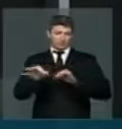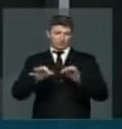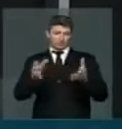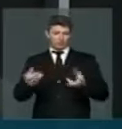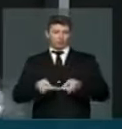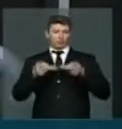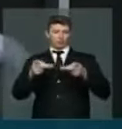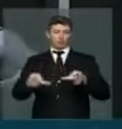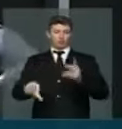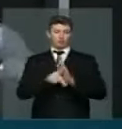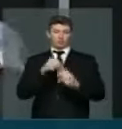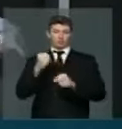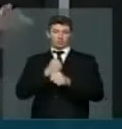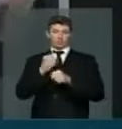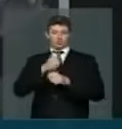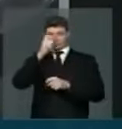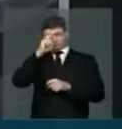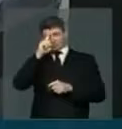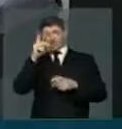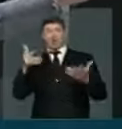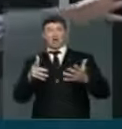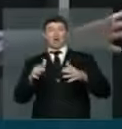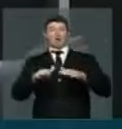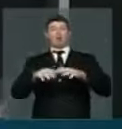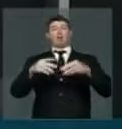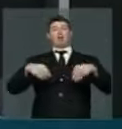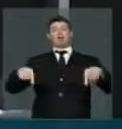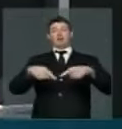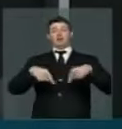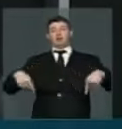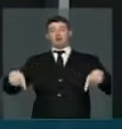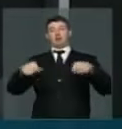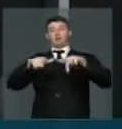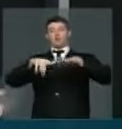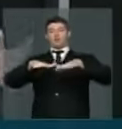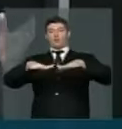do Câncer. Agora, faz a terraplanagem da área do terreno,